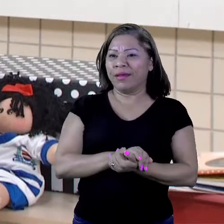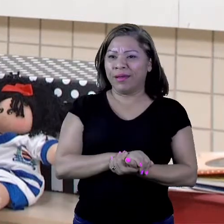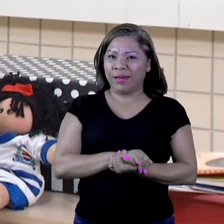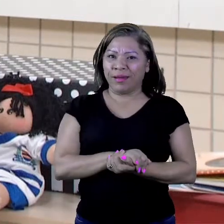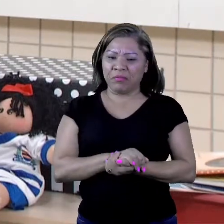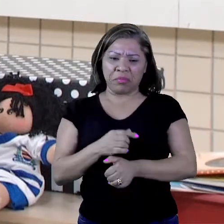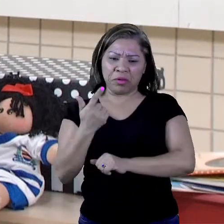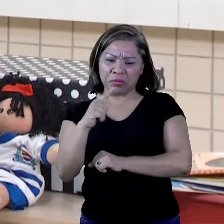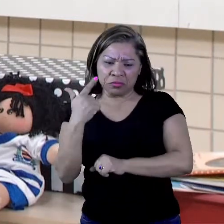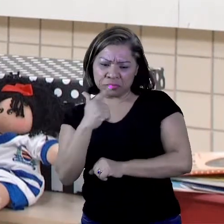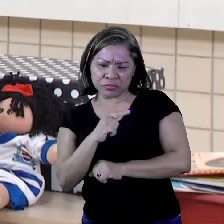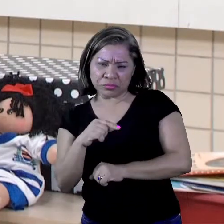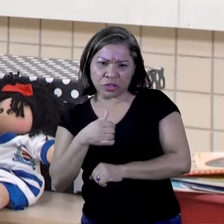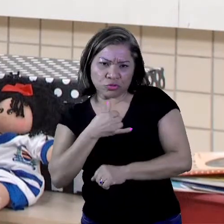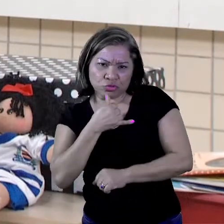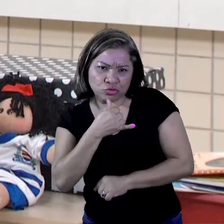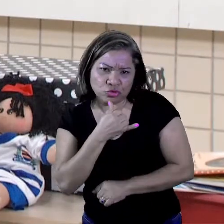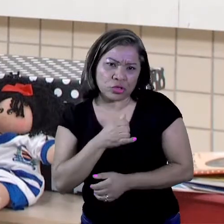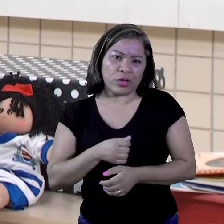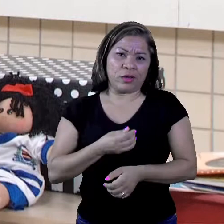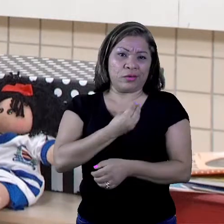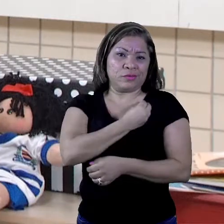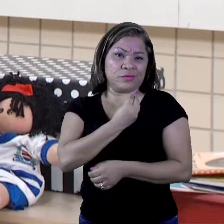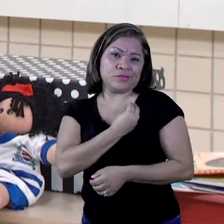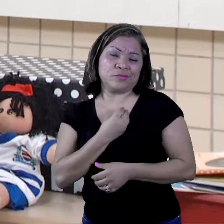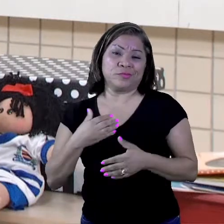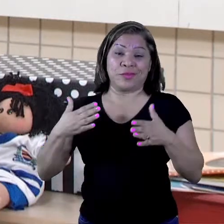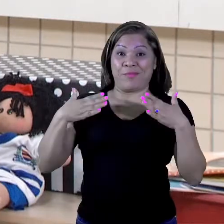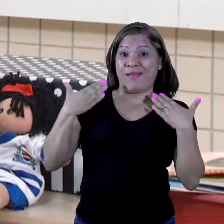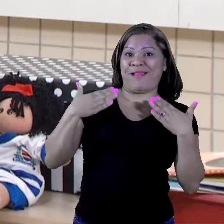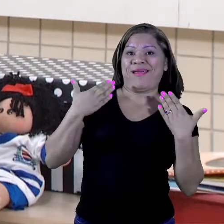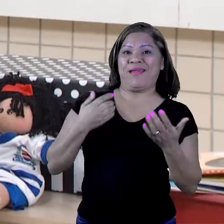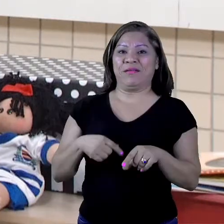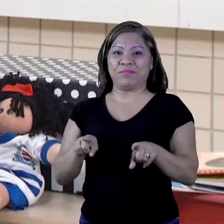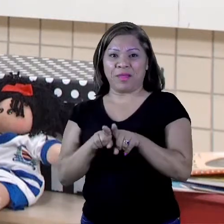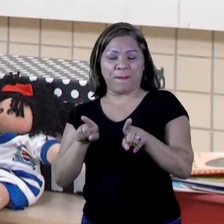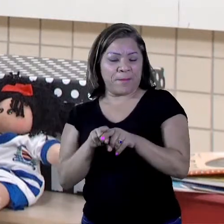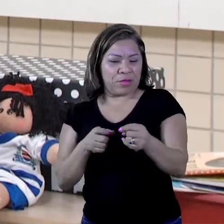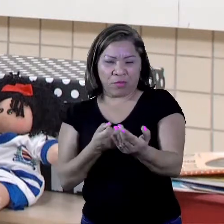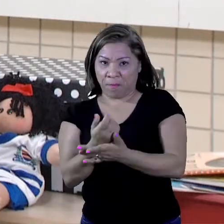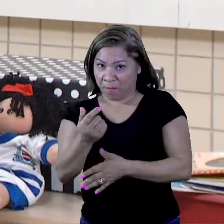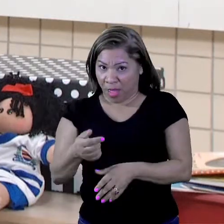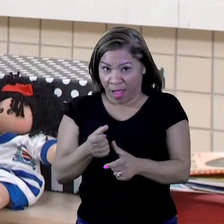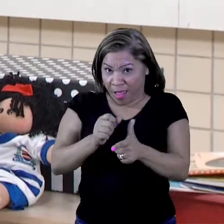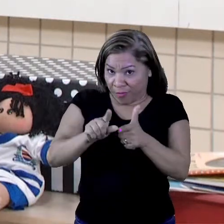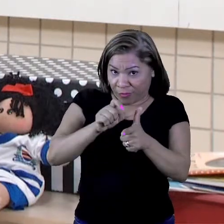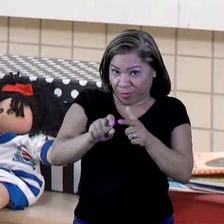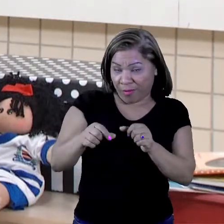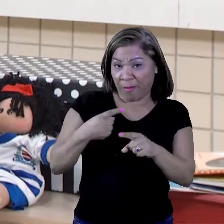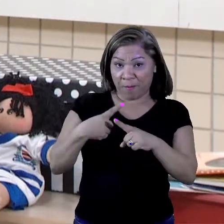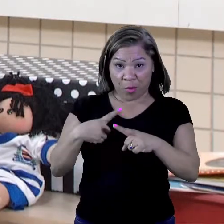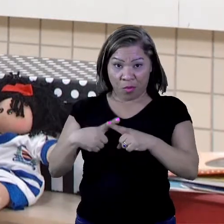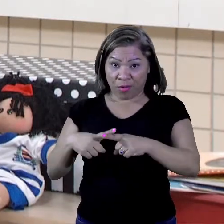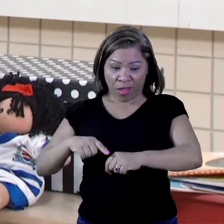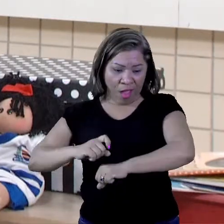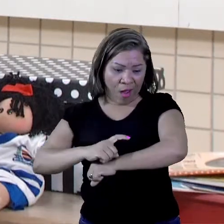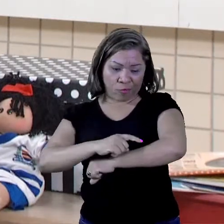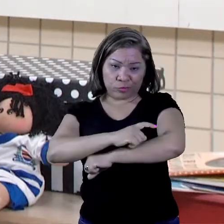vive sempre alegre, ele não tem pressa e ele também não paga aluguel, porque para onde vai, ele leva a sua